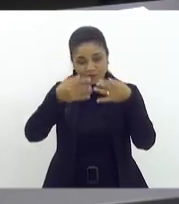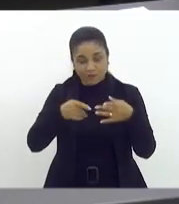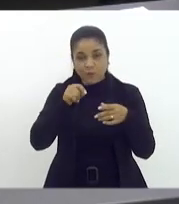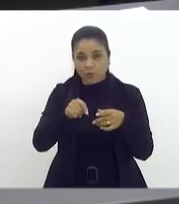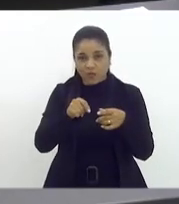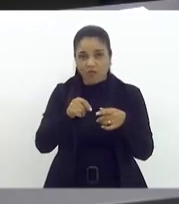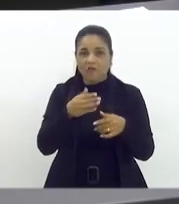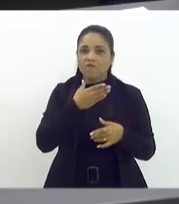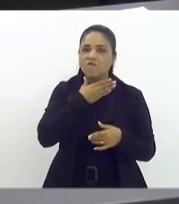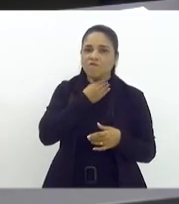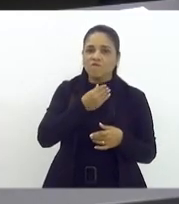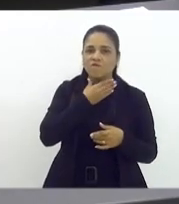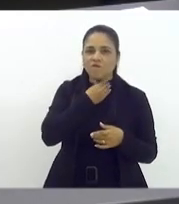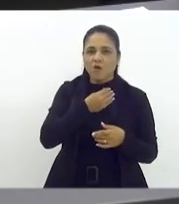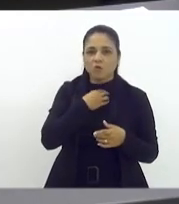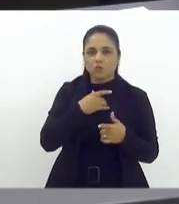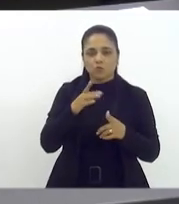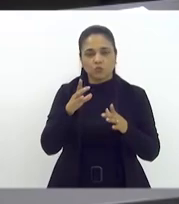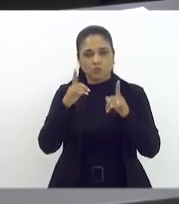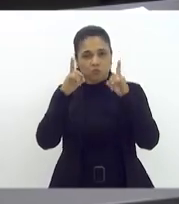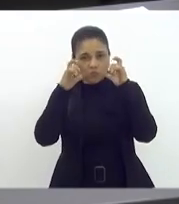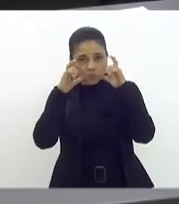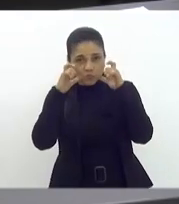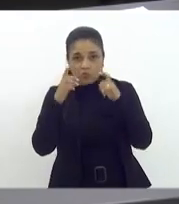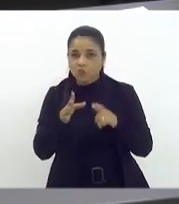permanece um desafio